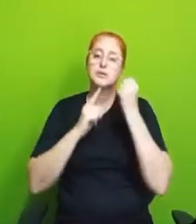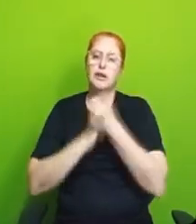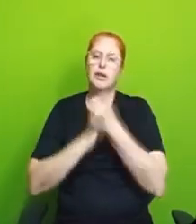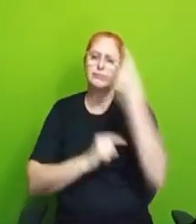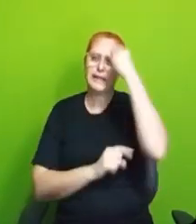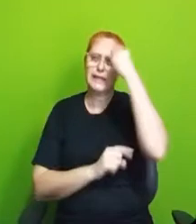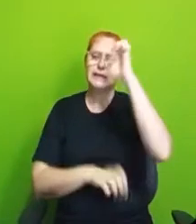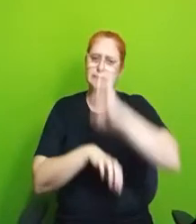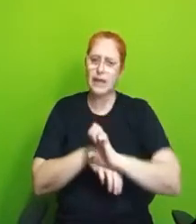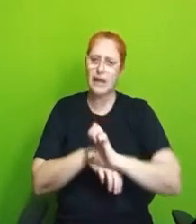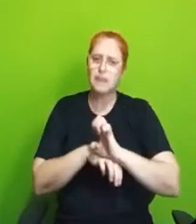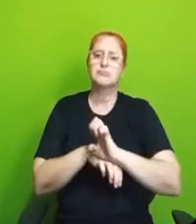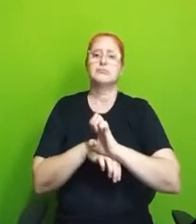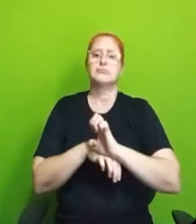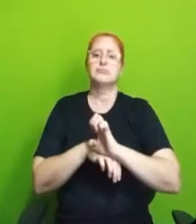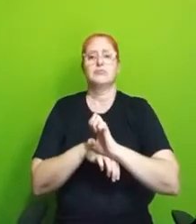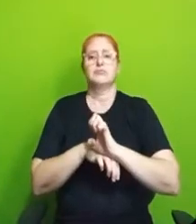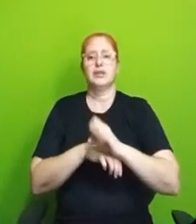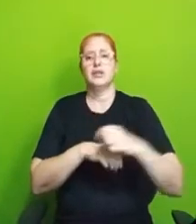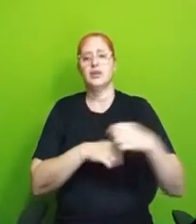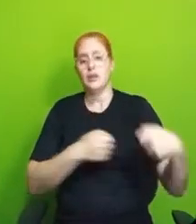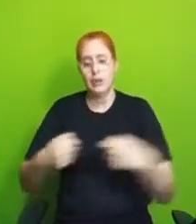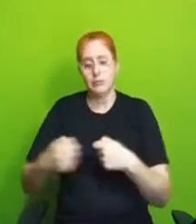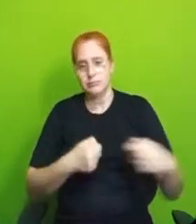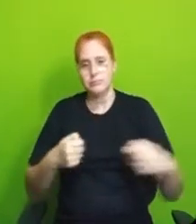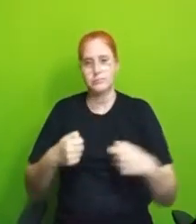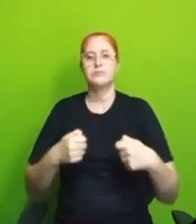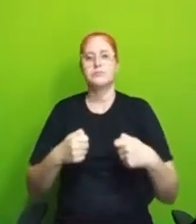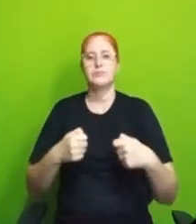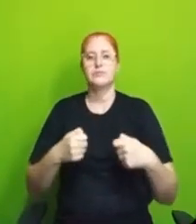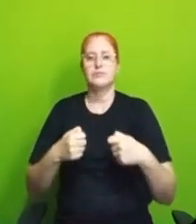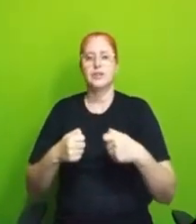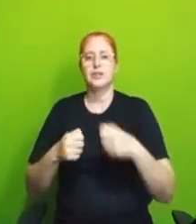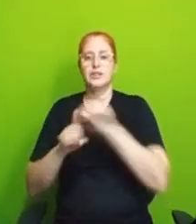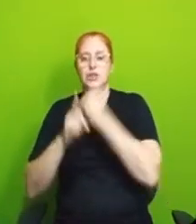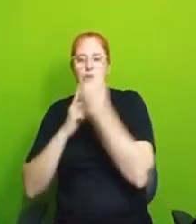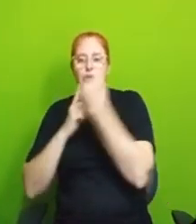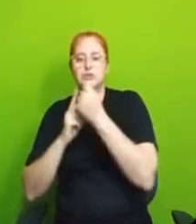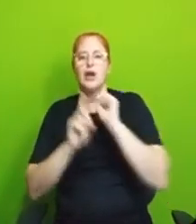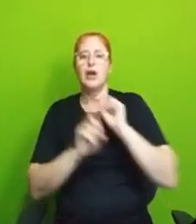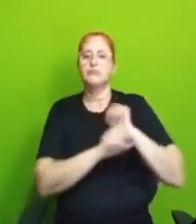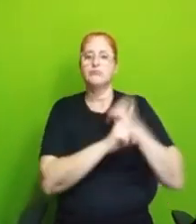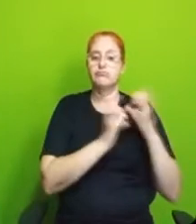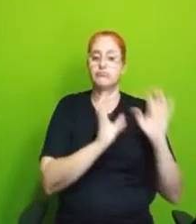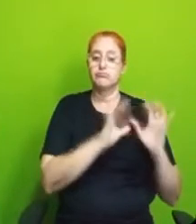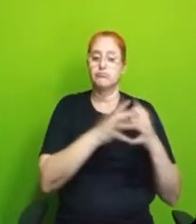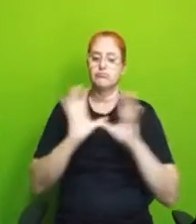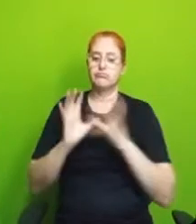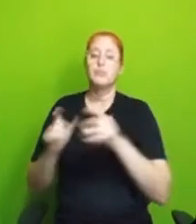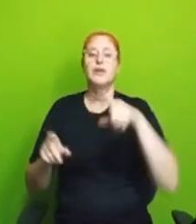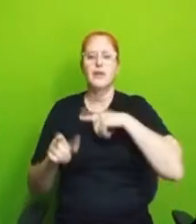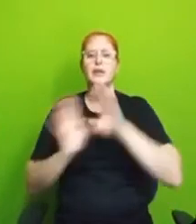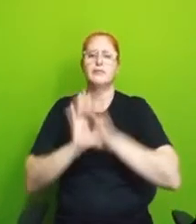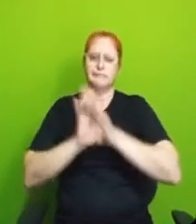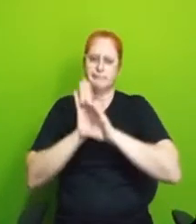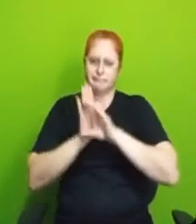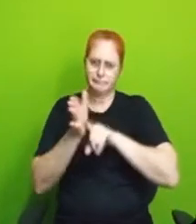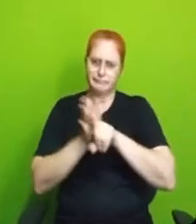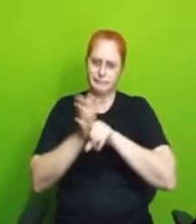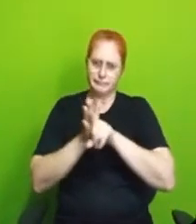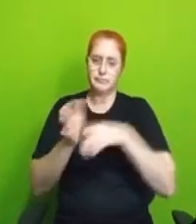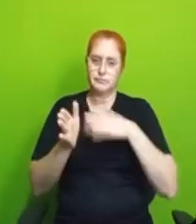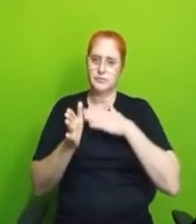partir dessa disputa entre forças sociais. Ao mesmo tempo, também traz o conceito importantíssimo na pesquisa e na minha